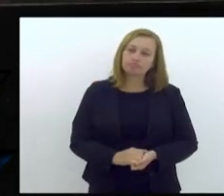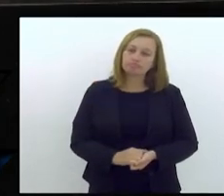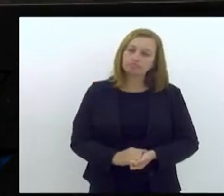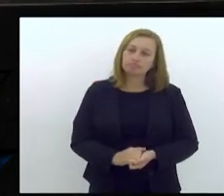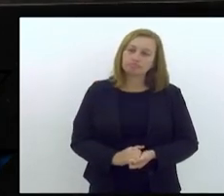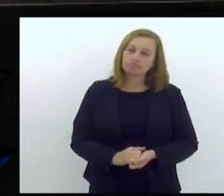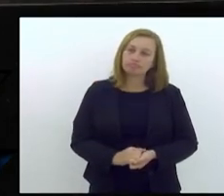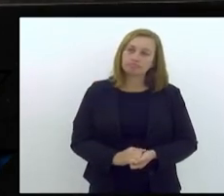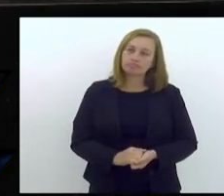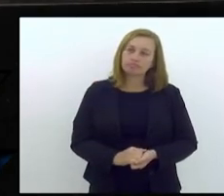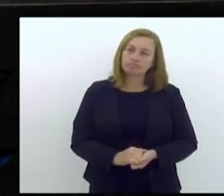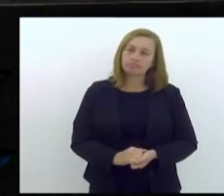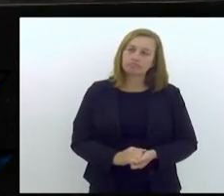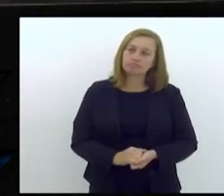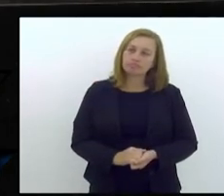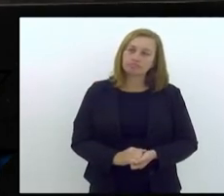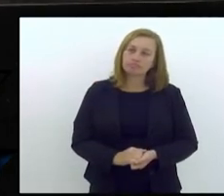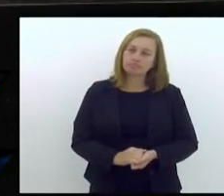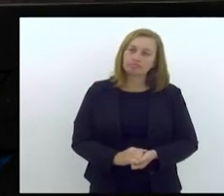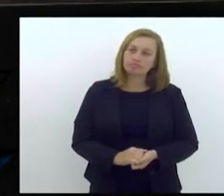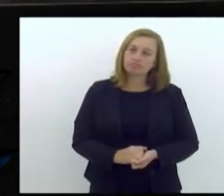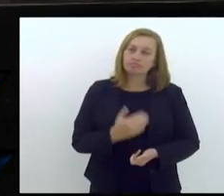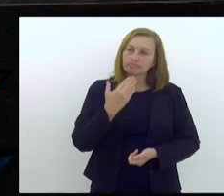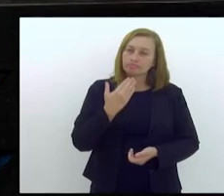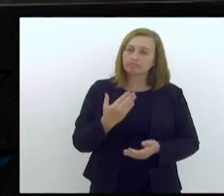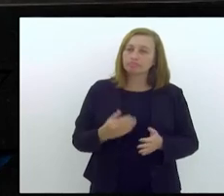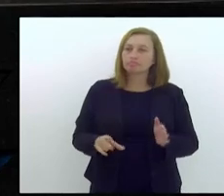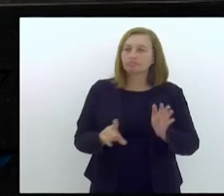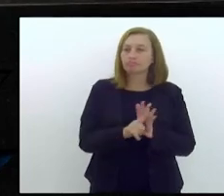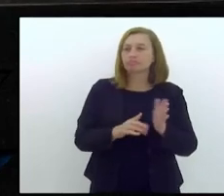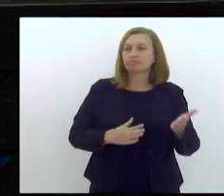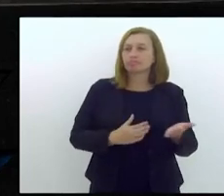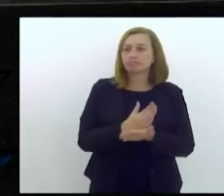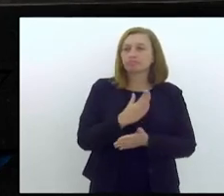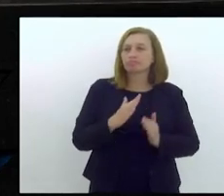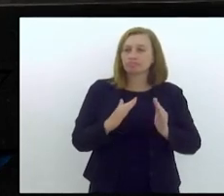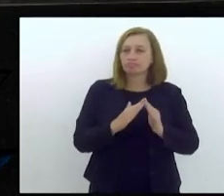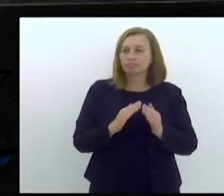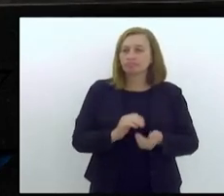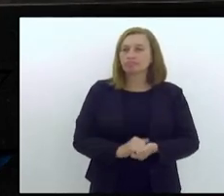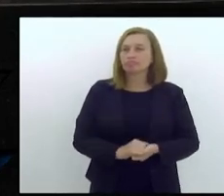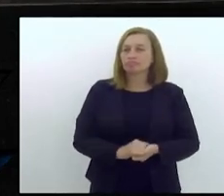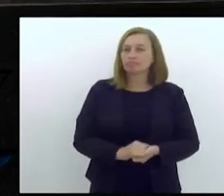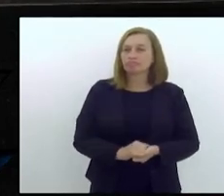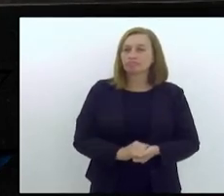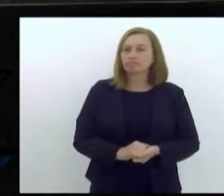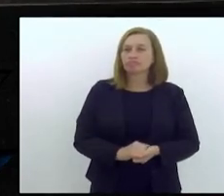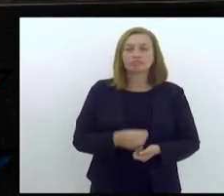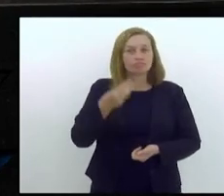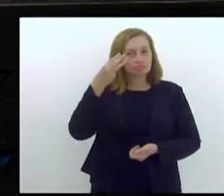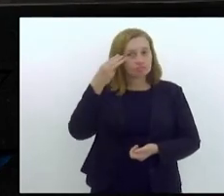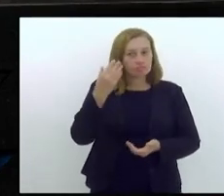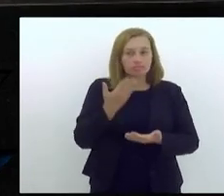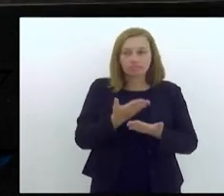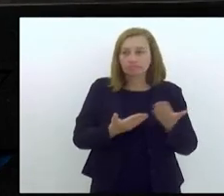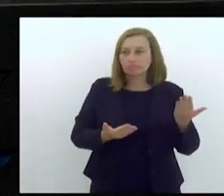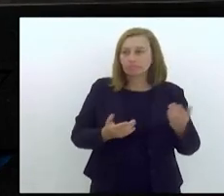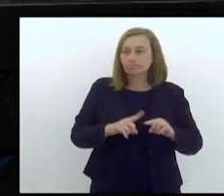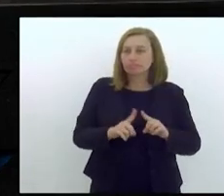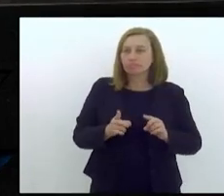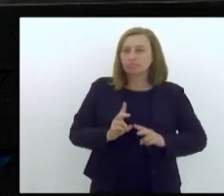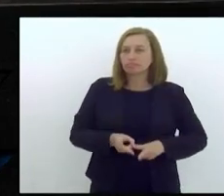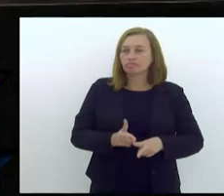fez um recorreu da Lei aqui aprovada nessa casa o vídeo seu caiu mas o processo